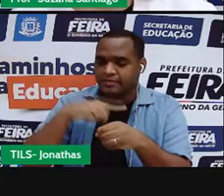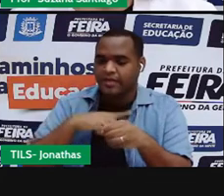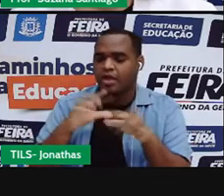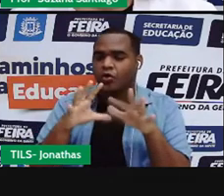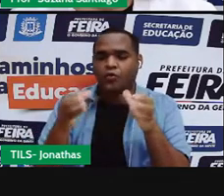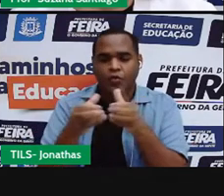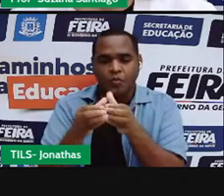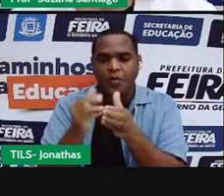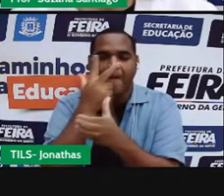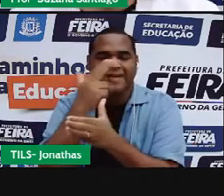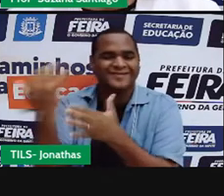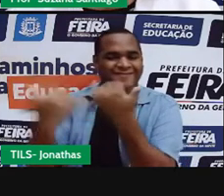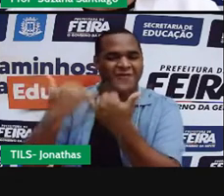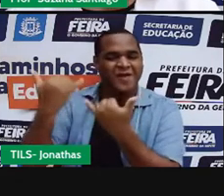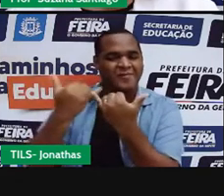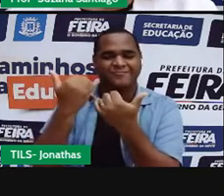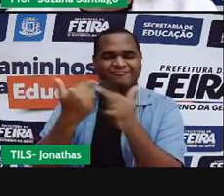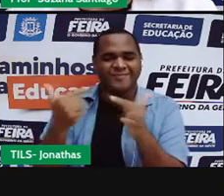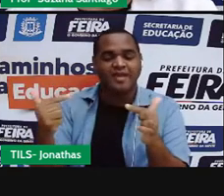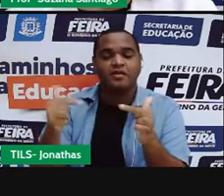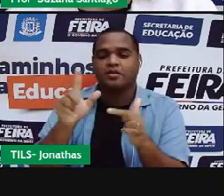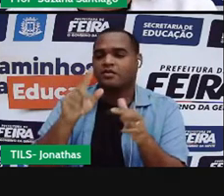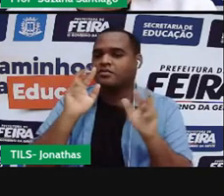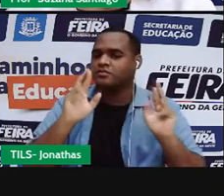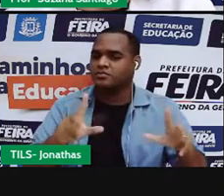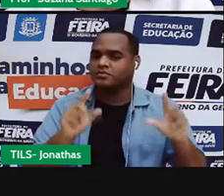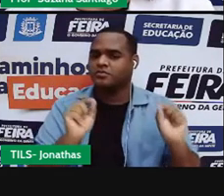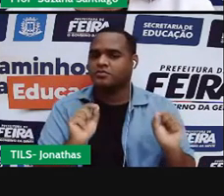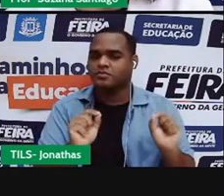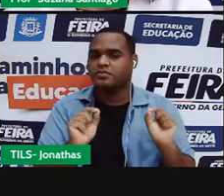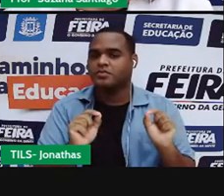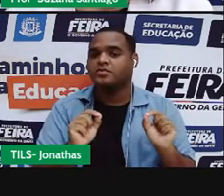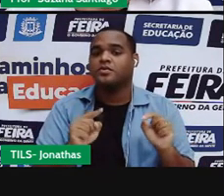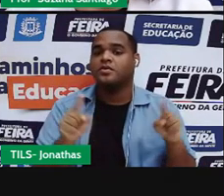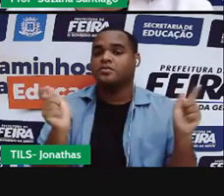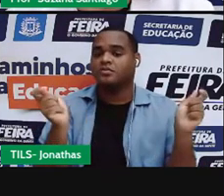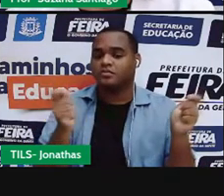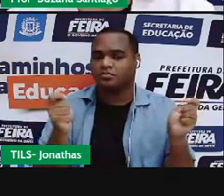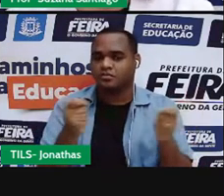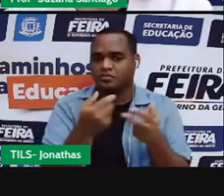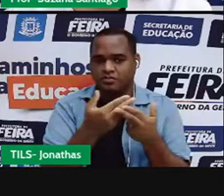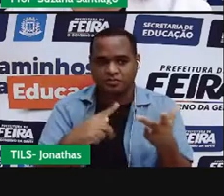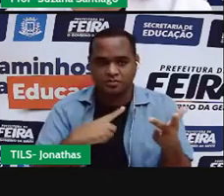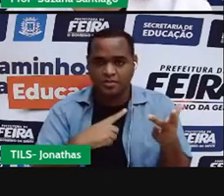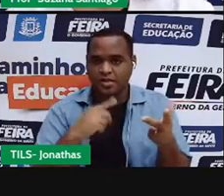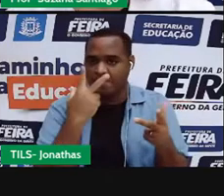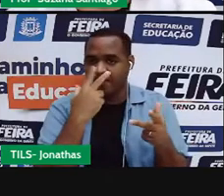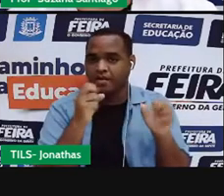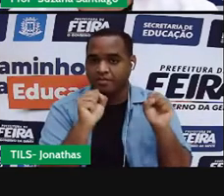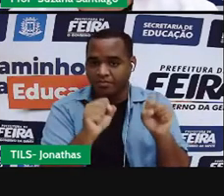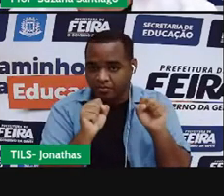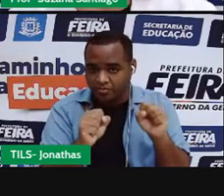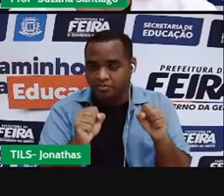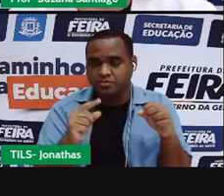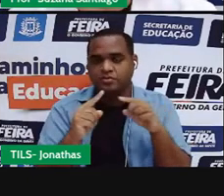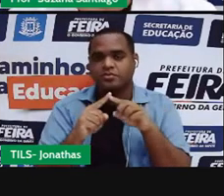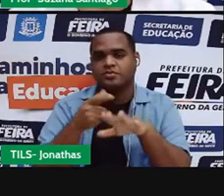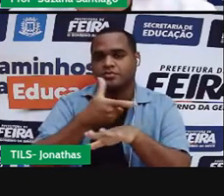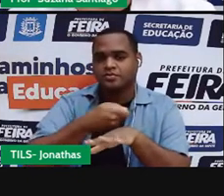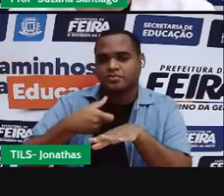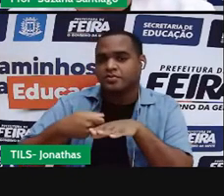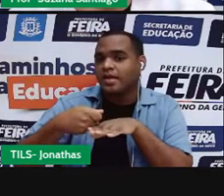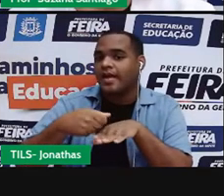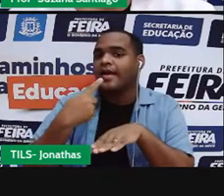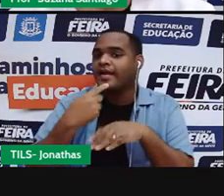de desinformações. A diferença é que elas foram feitas de propósito. Então fake news, elas